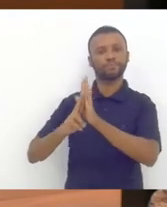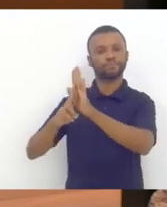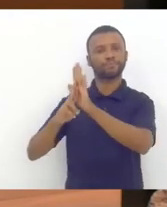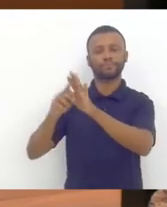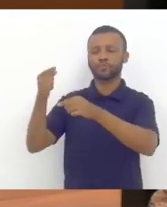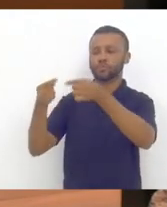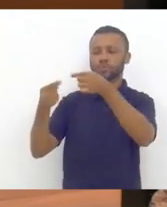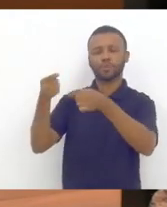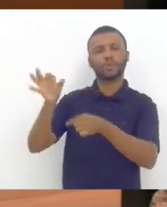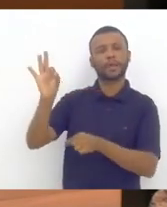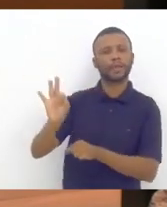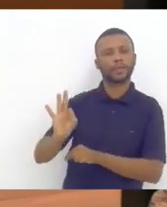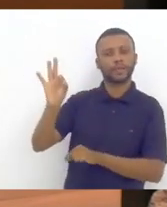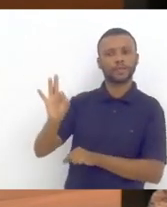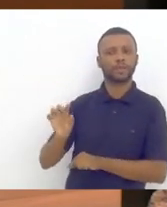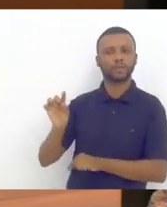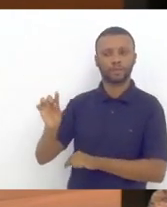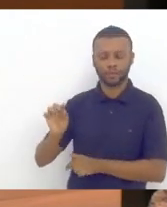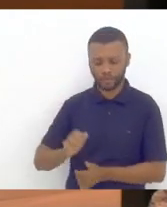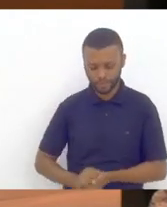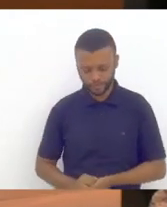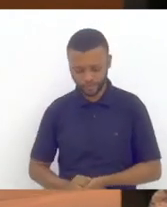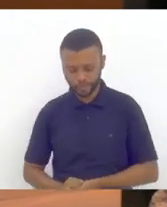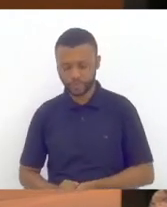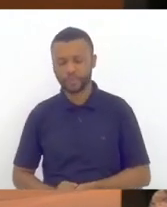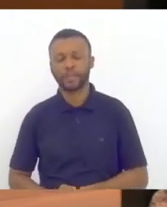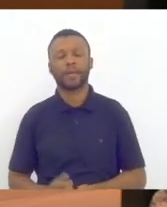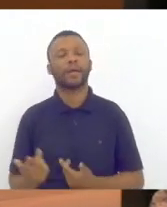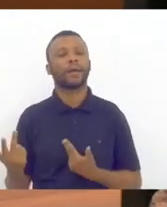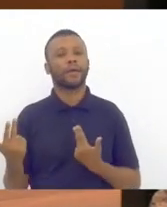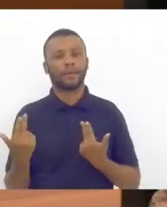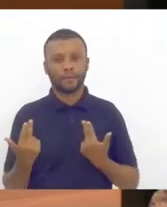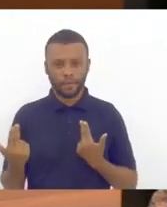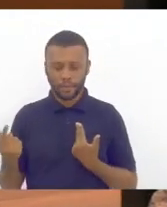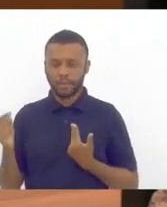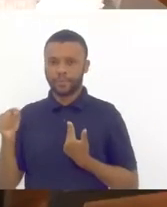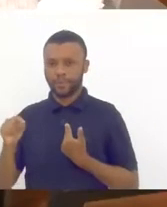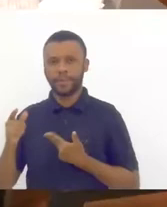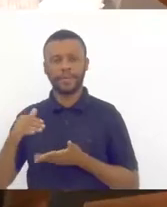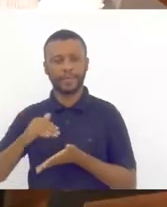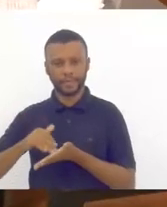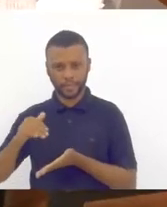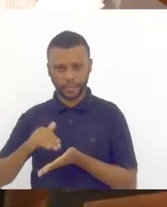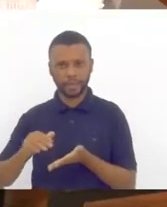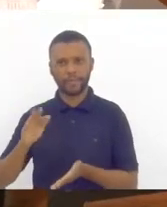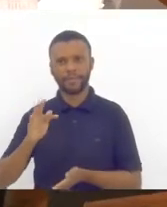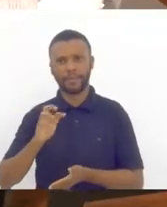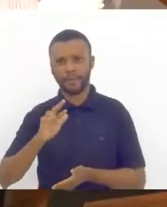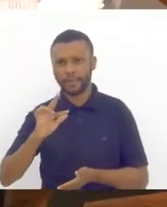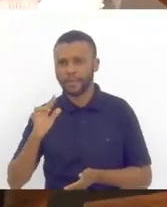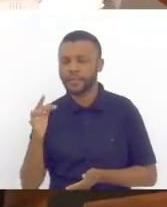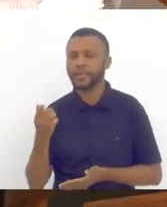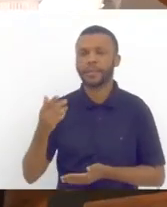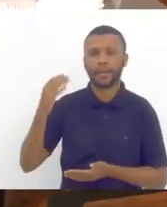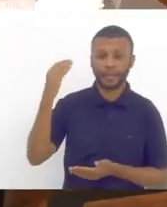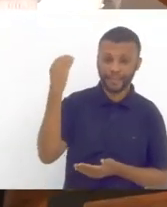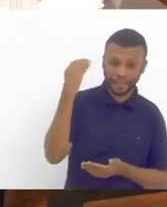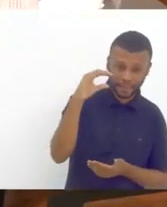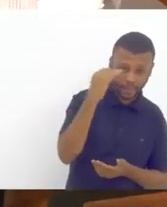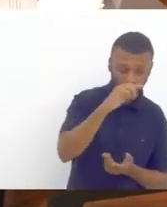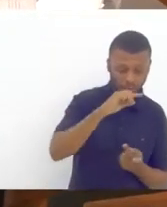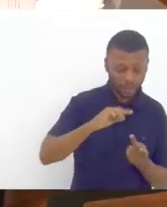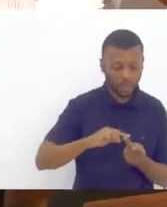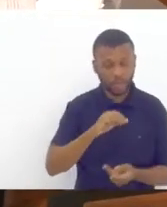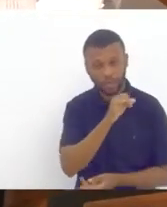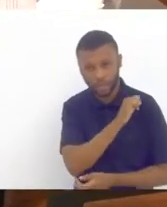indicadores. E que, mesmo próximo, secretário Ferreirinha, Niterói e Rio de Janeiro, a